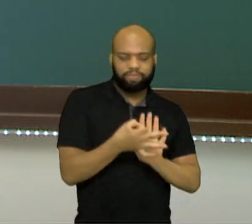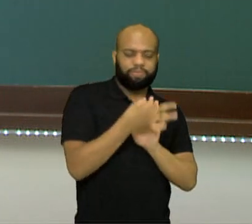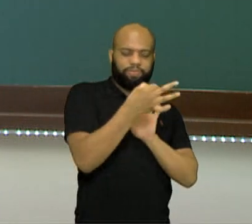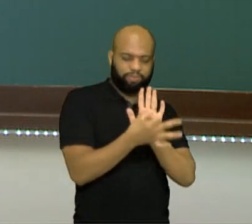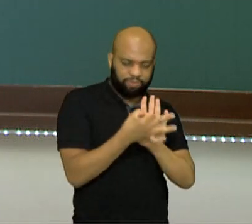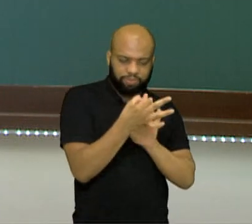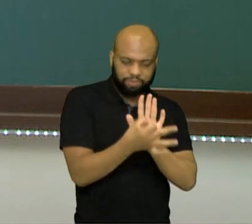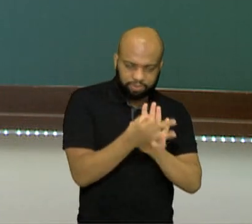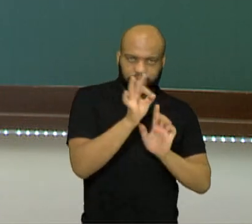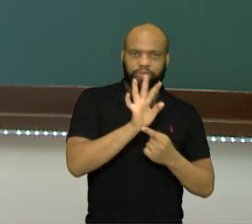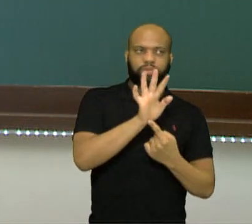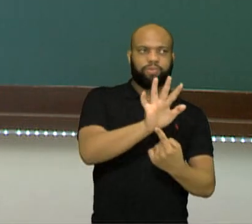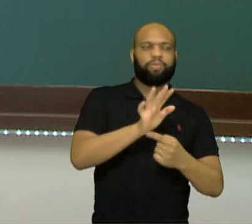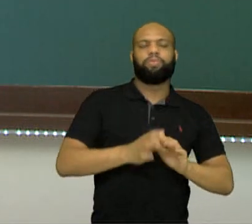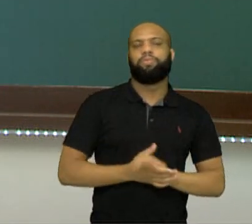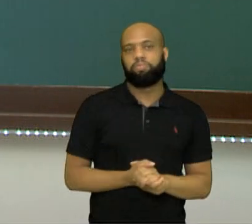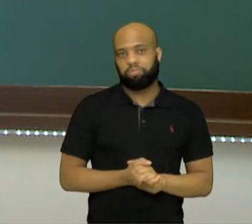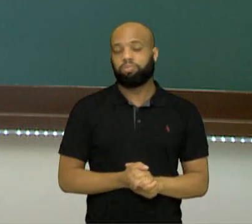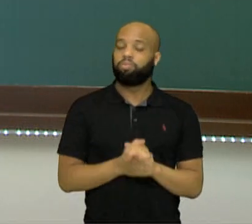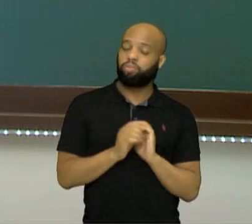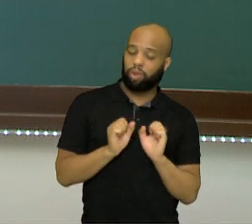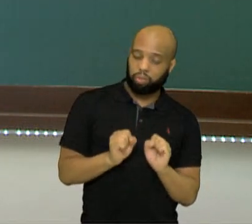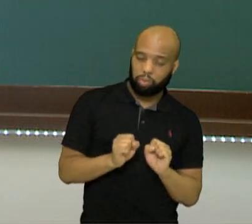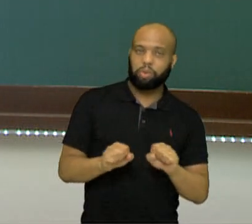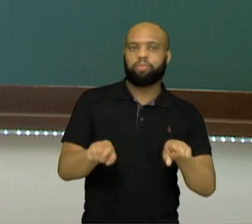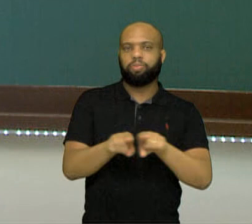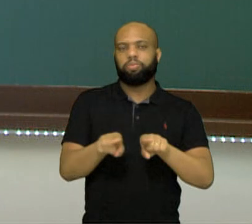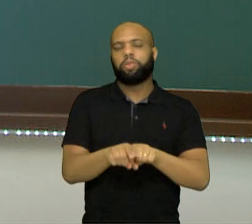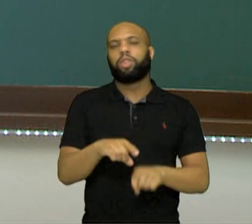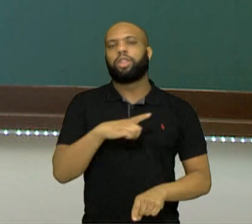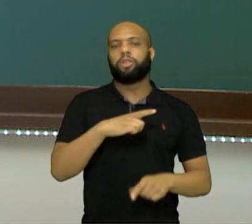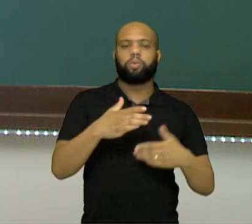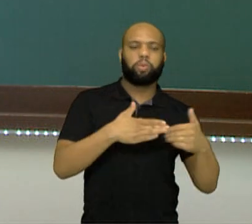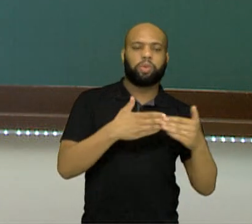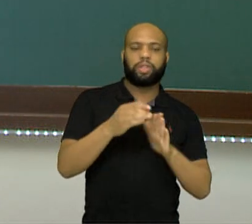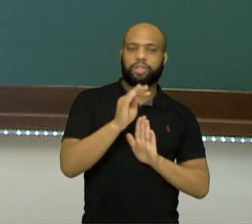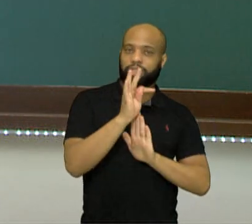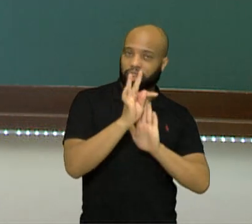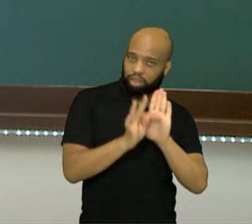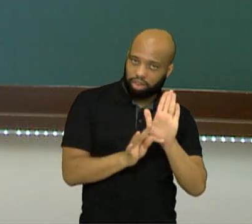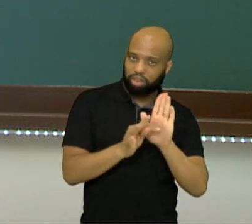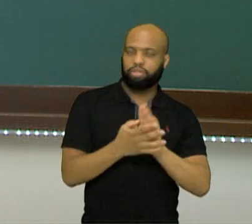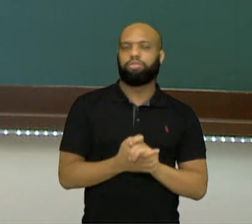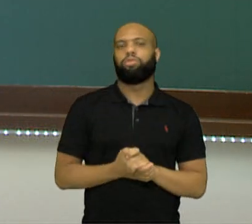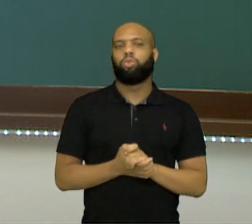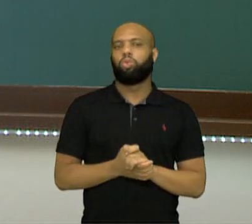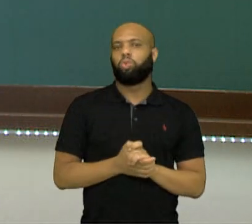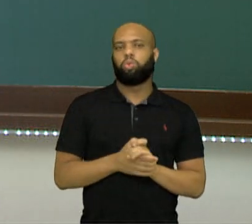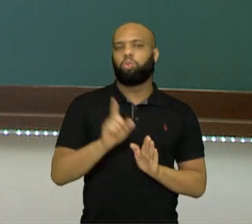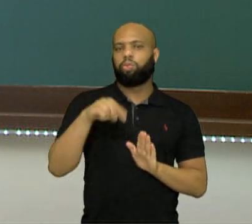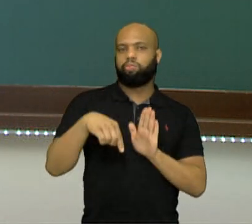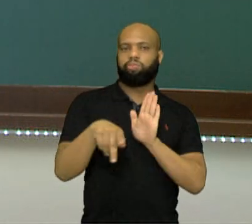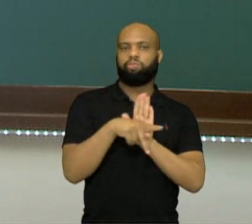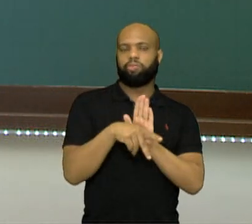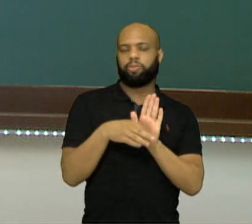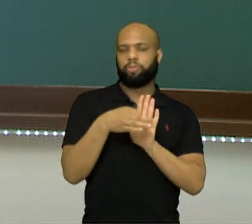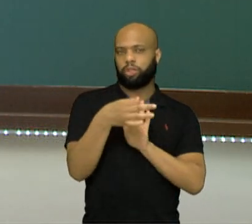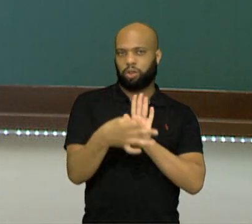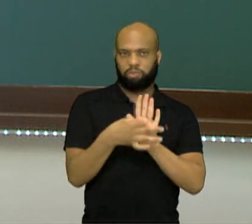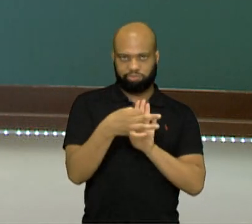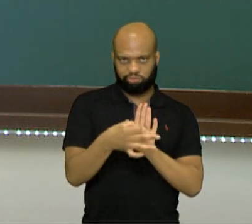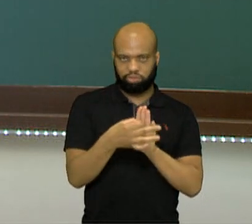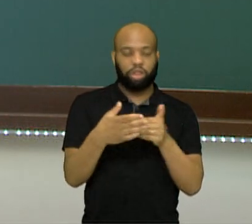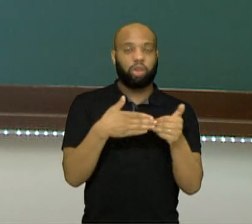para nós, a gente pode trazer para qualquer texto que seja de opinião. Então, qualquer